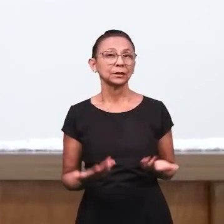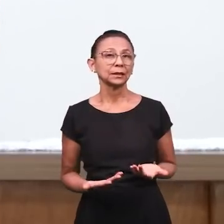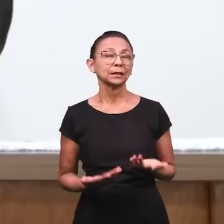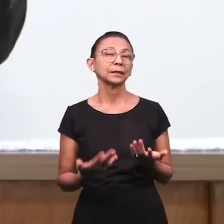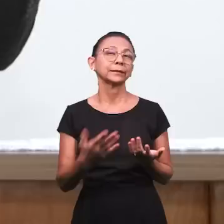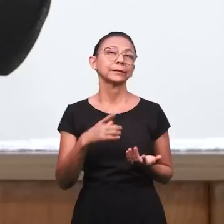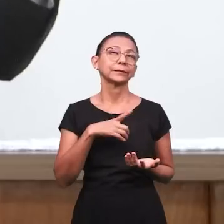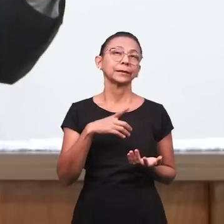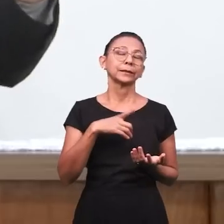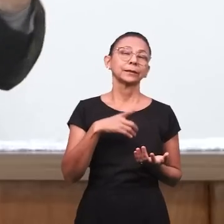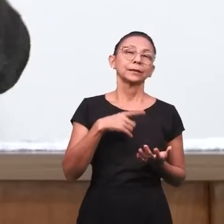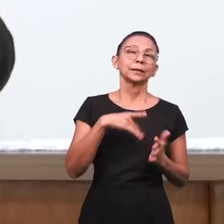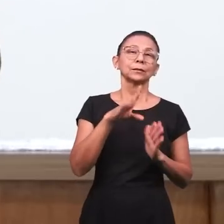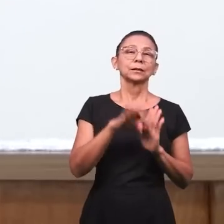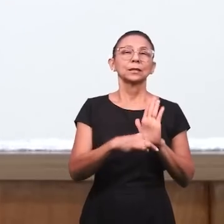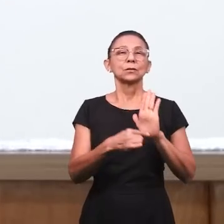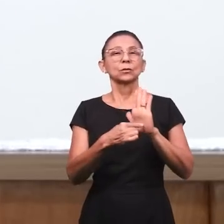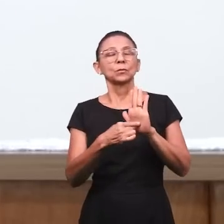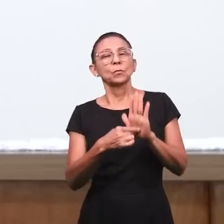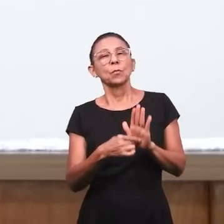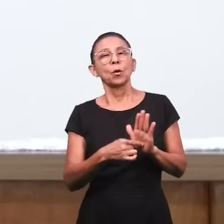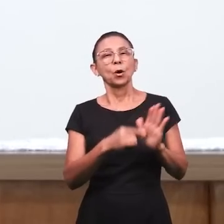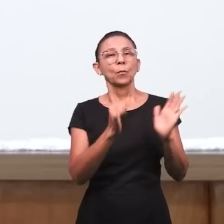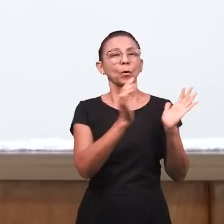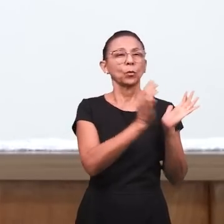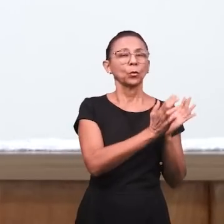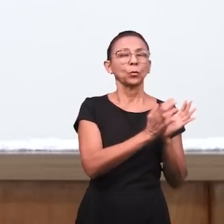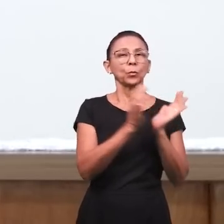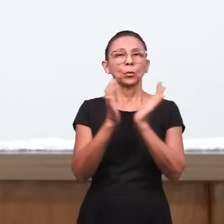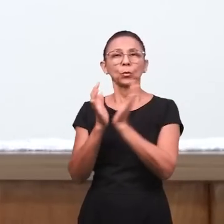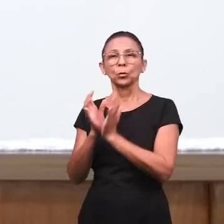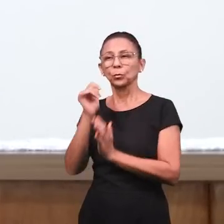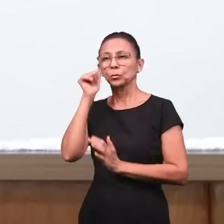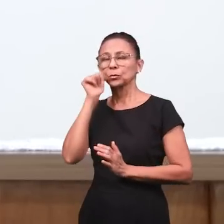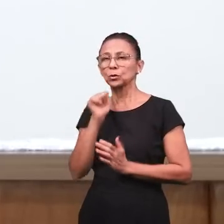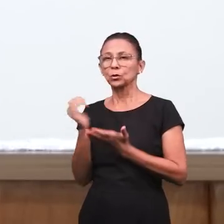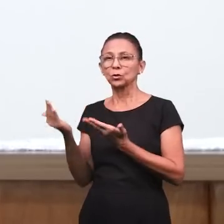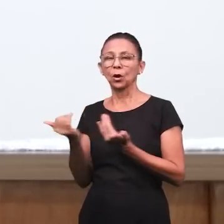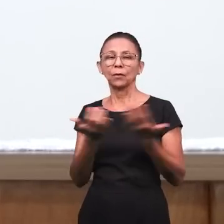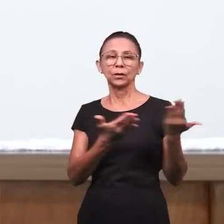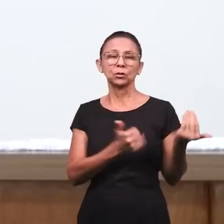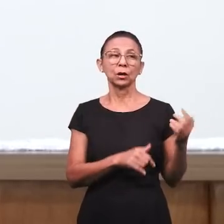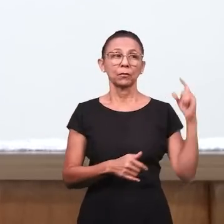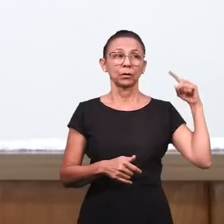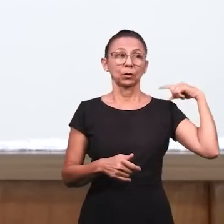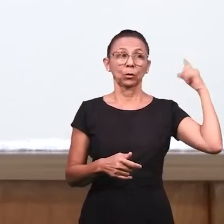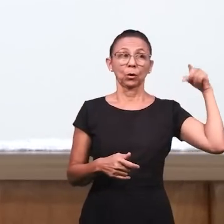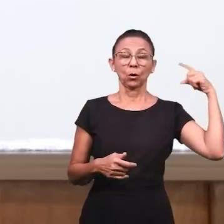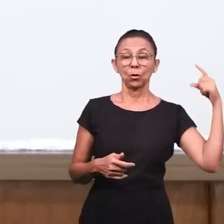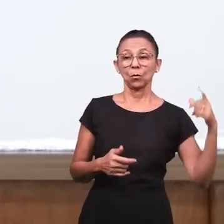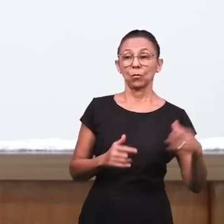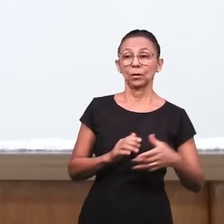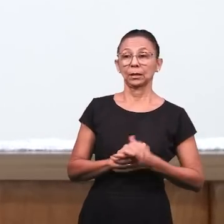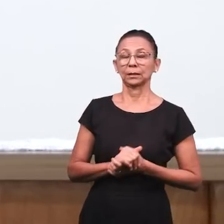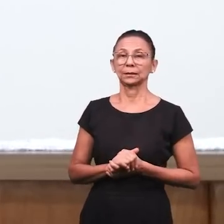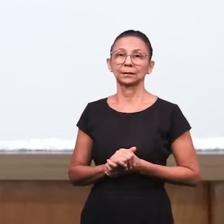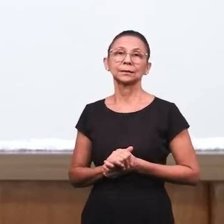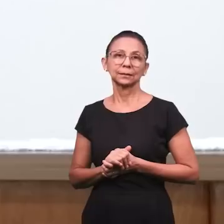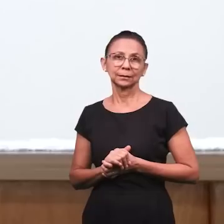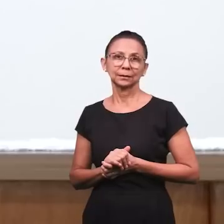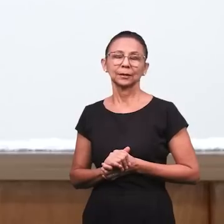noivas loucas, o rico insensato, né? Louco, esta noite te pedirão a tua